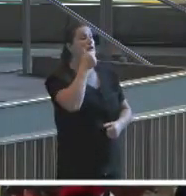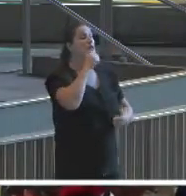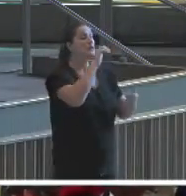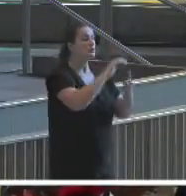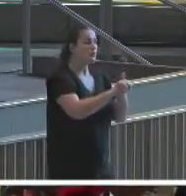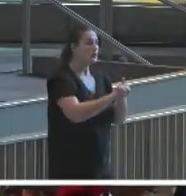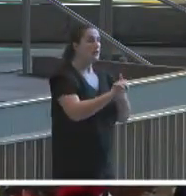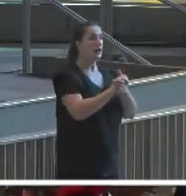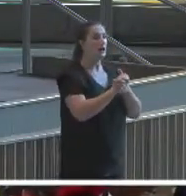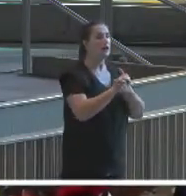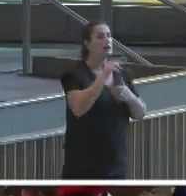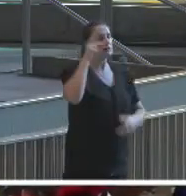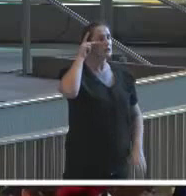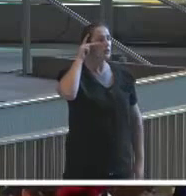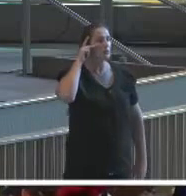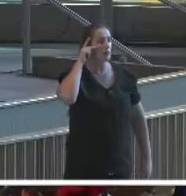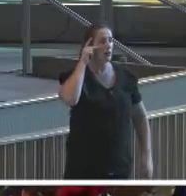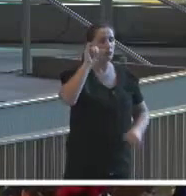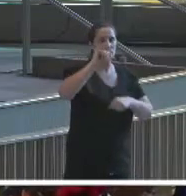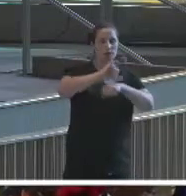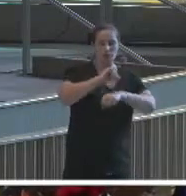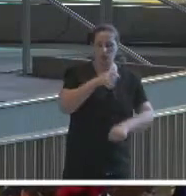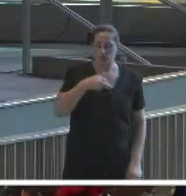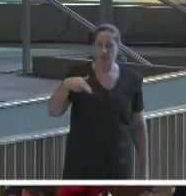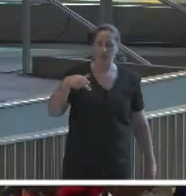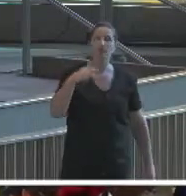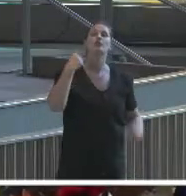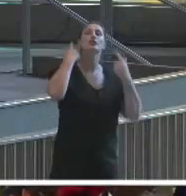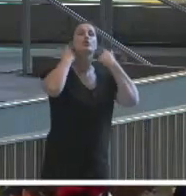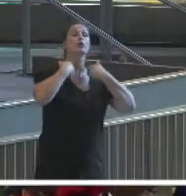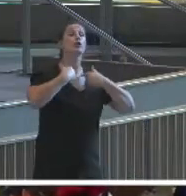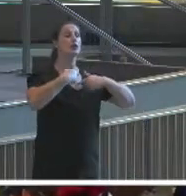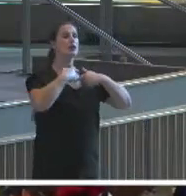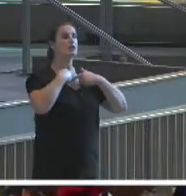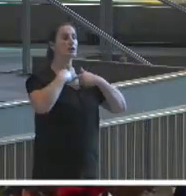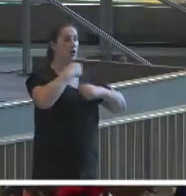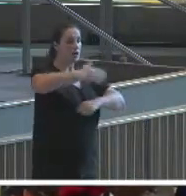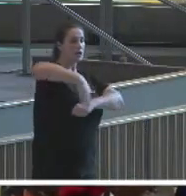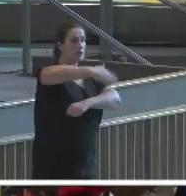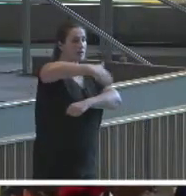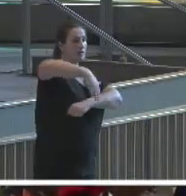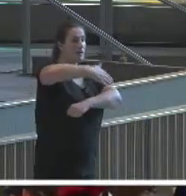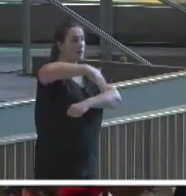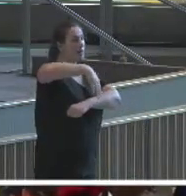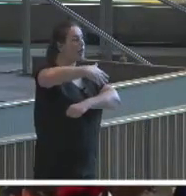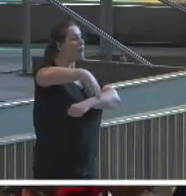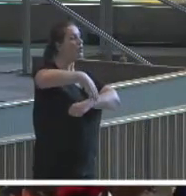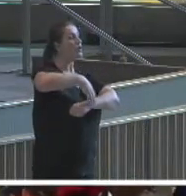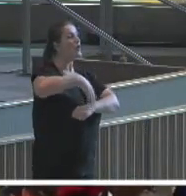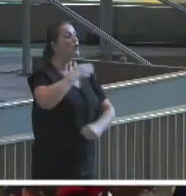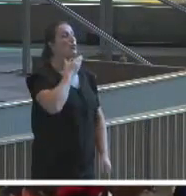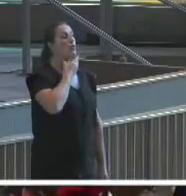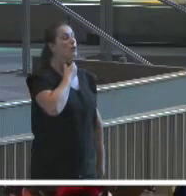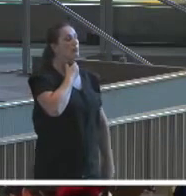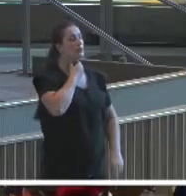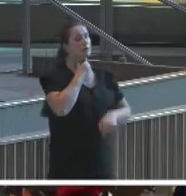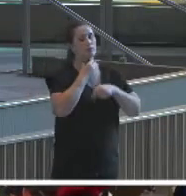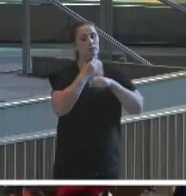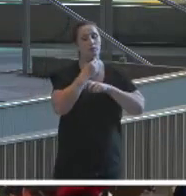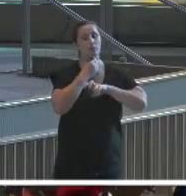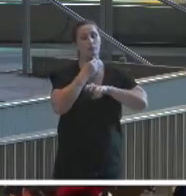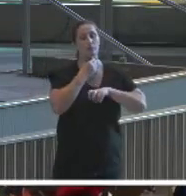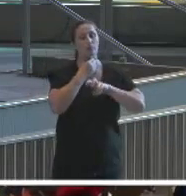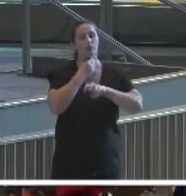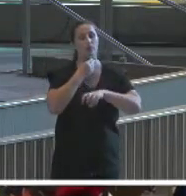correntinha, bijuteria, uma correntinha. E aí no meio da rua passou um desses garotos, né? E ele